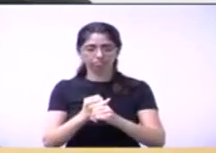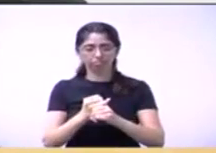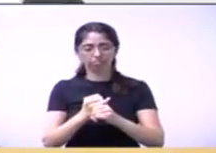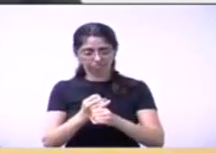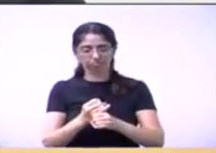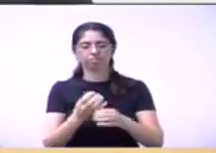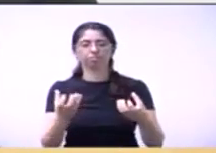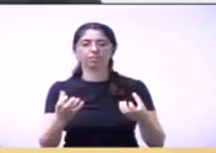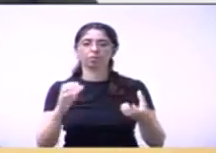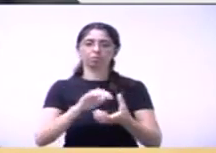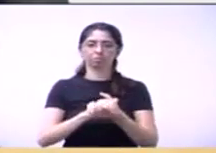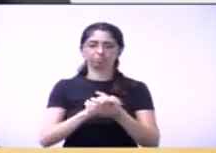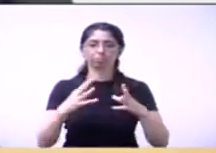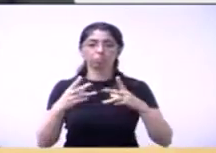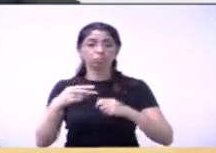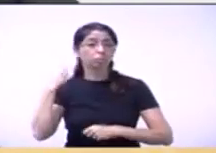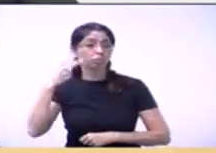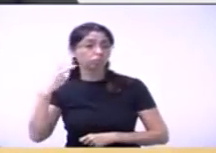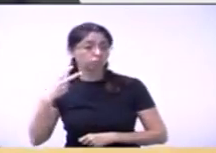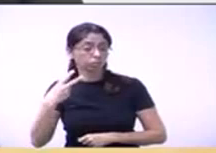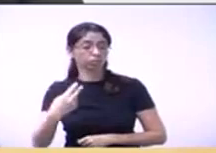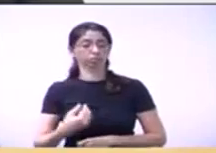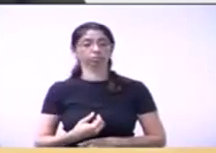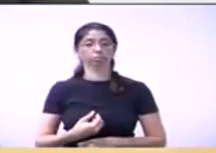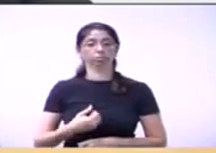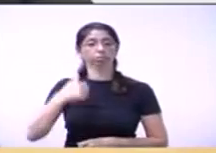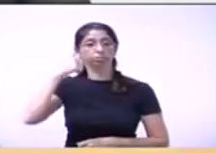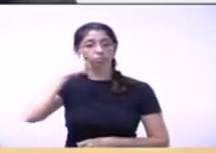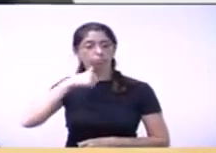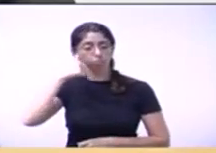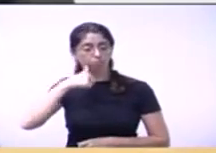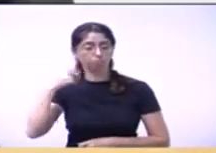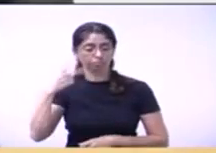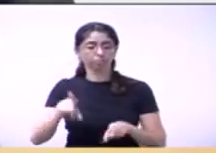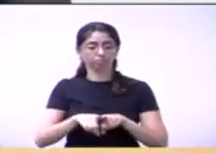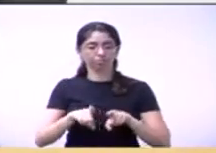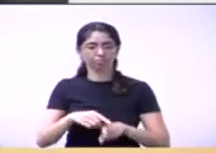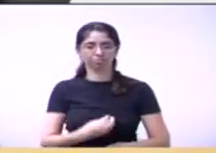vereadores, vereadora, e a todo o público.